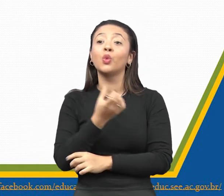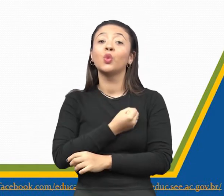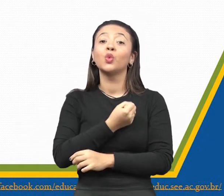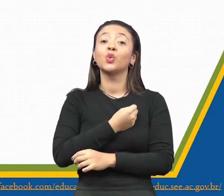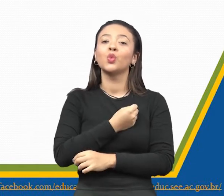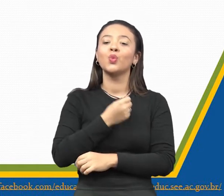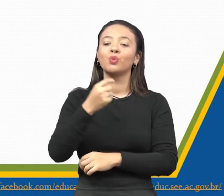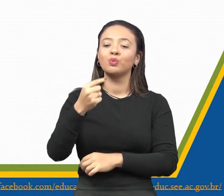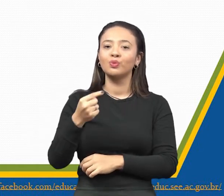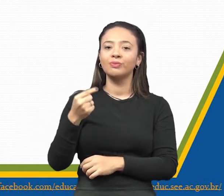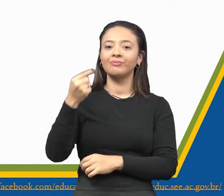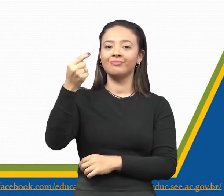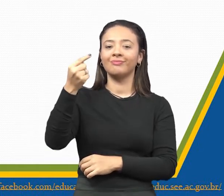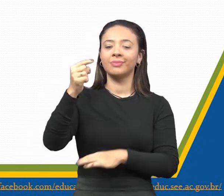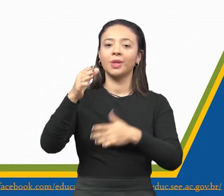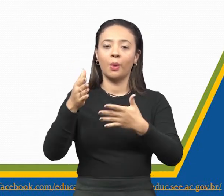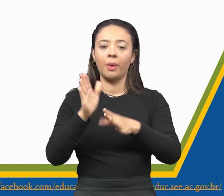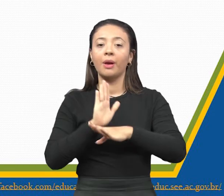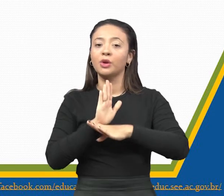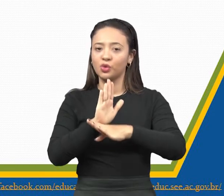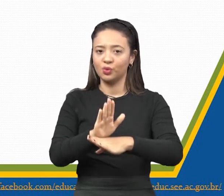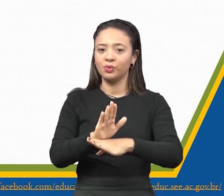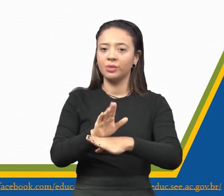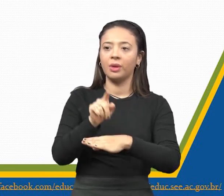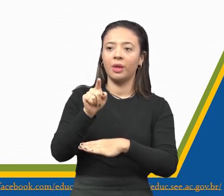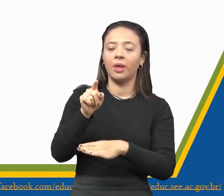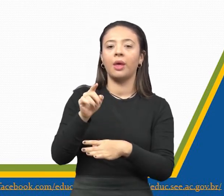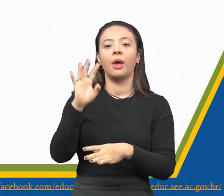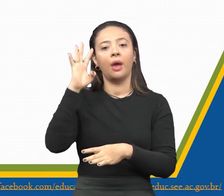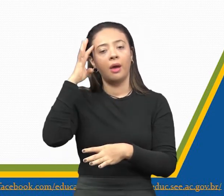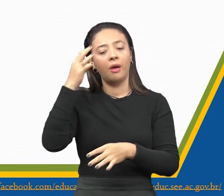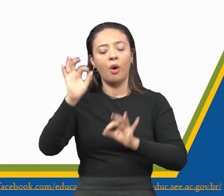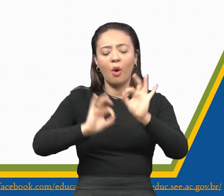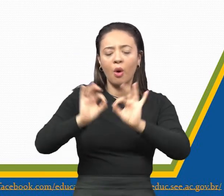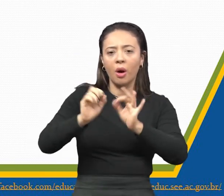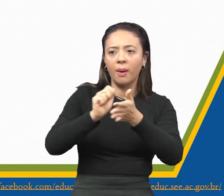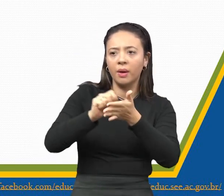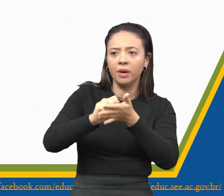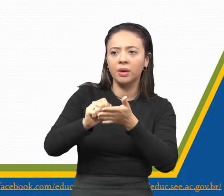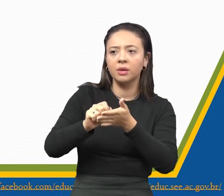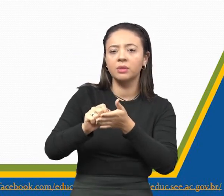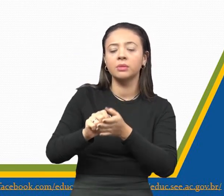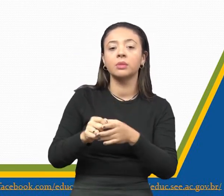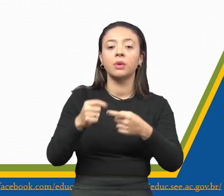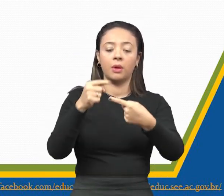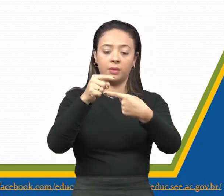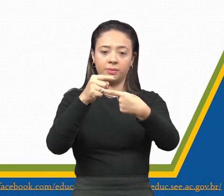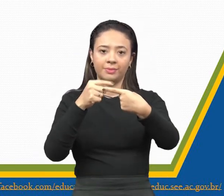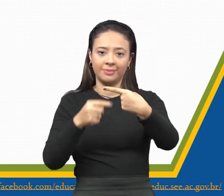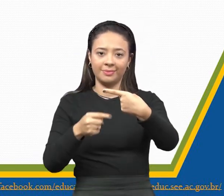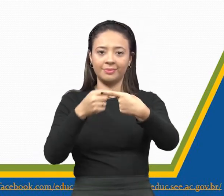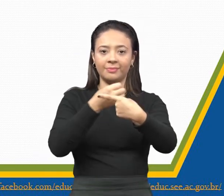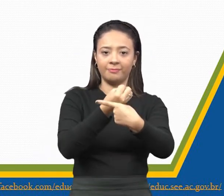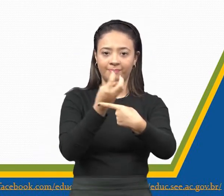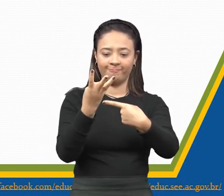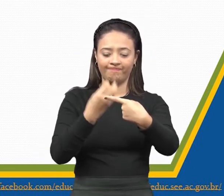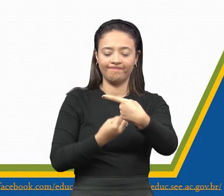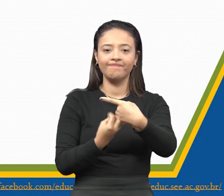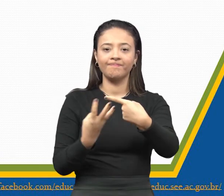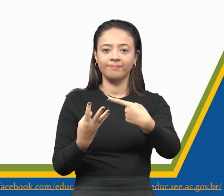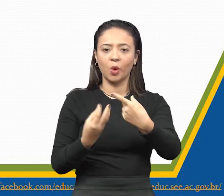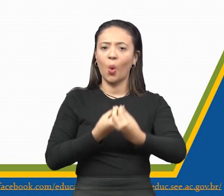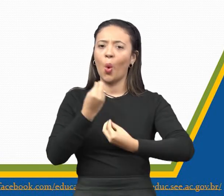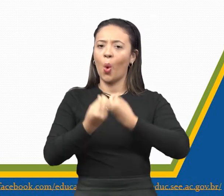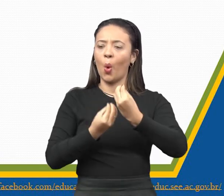descobrir o valor do nosso expoente. Para facilitar essa resolução, vamos reescrever esse 0,99 em forma